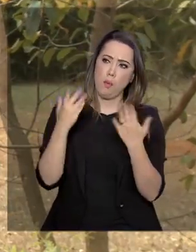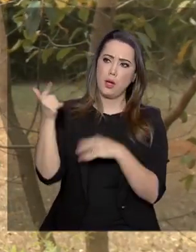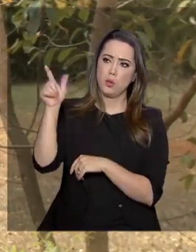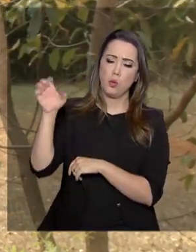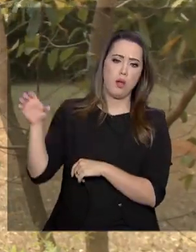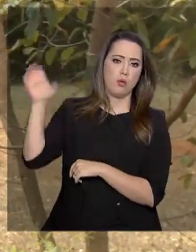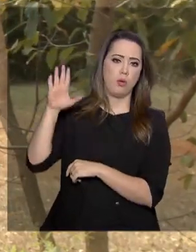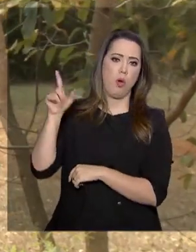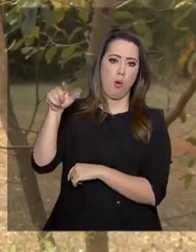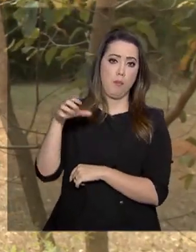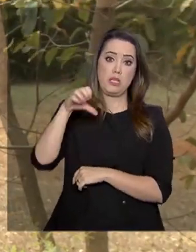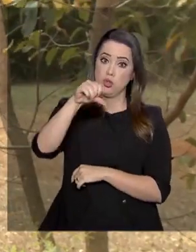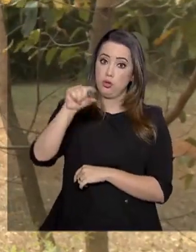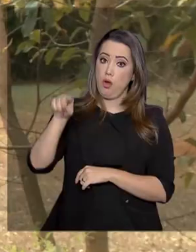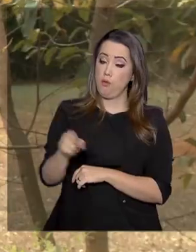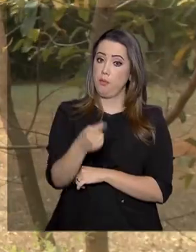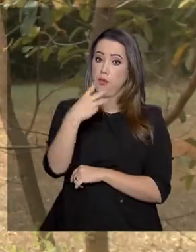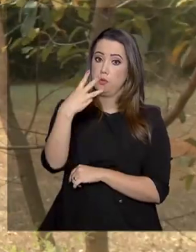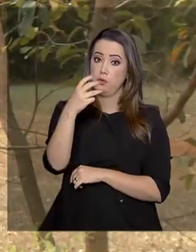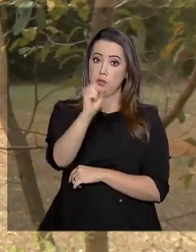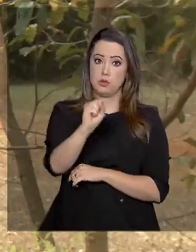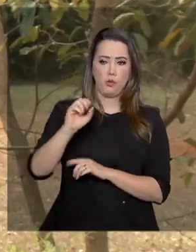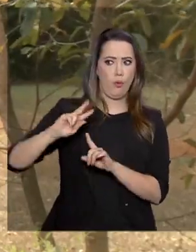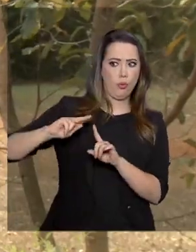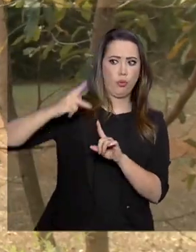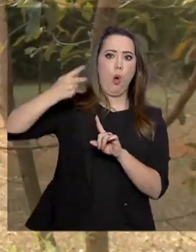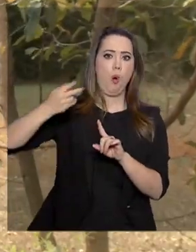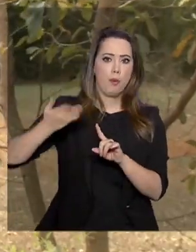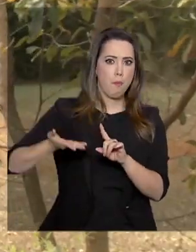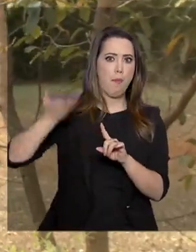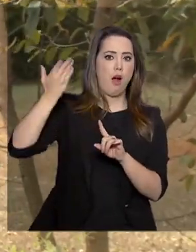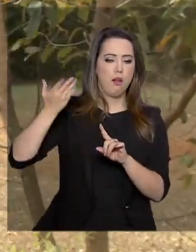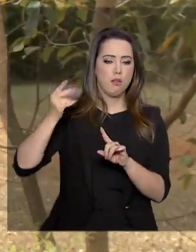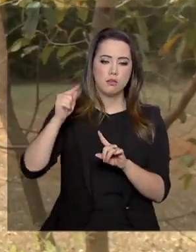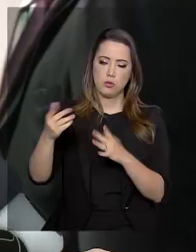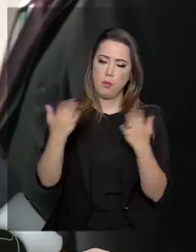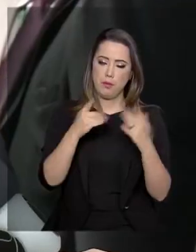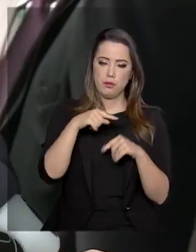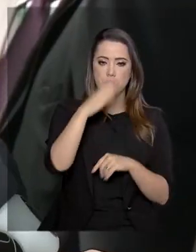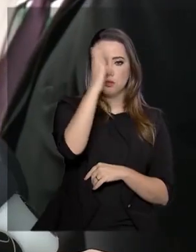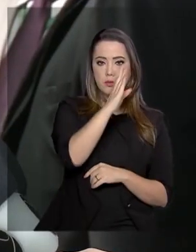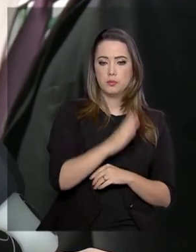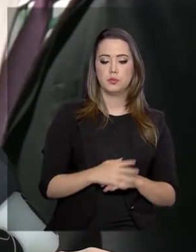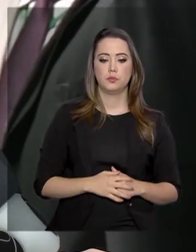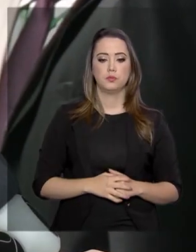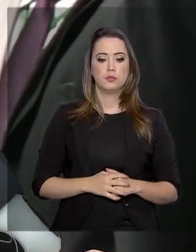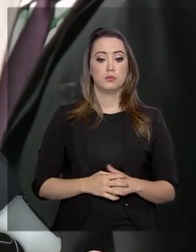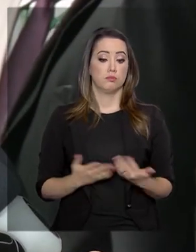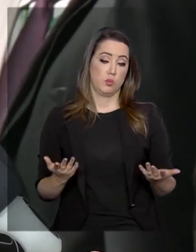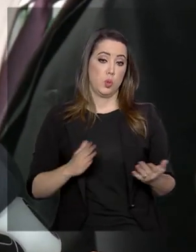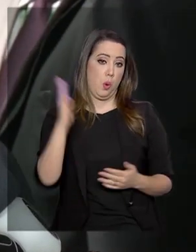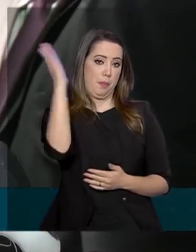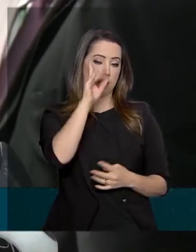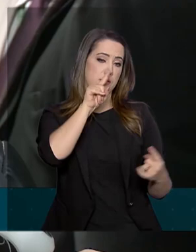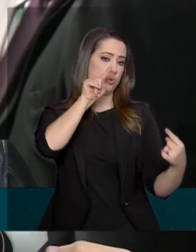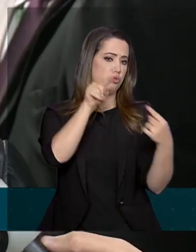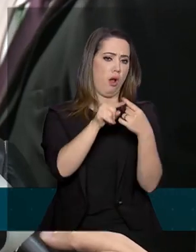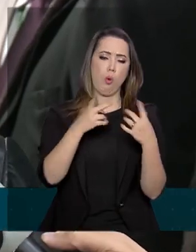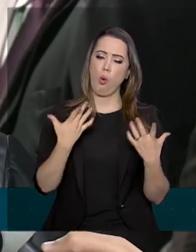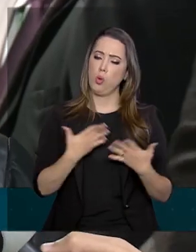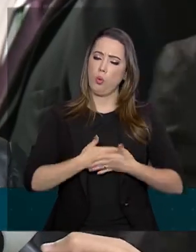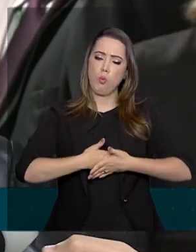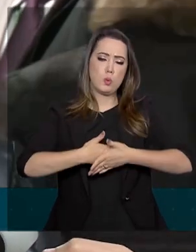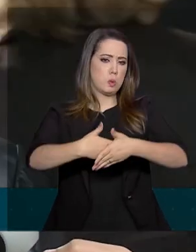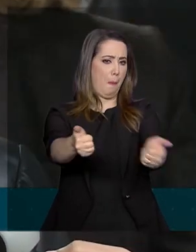,38, mais do que o dobro do que é utilizado aqui no Brasil. O Brasil está em conforme com os melhores